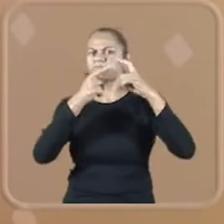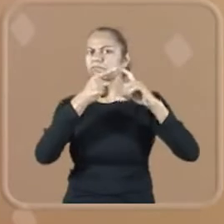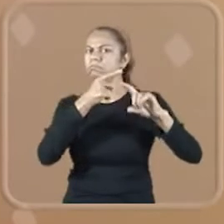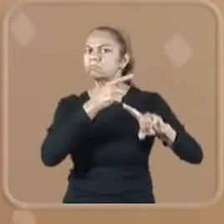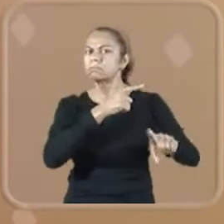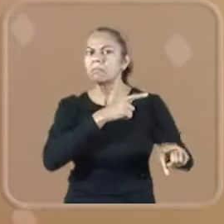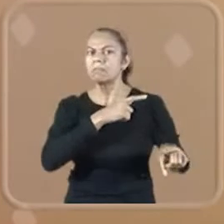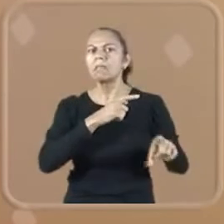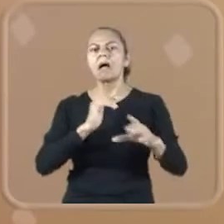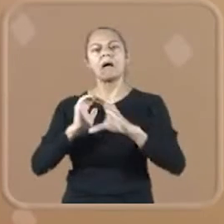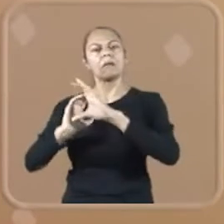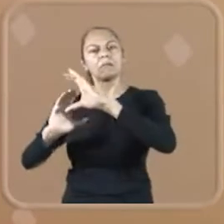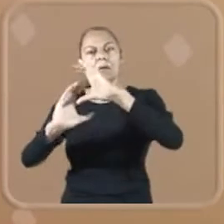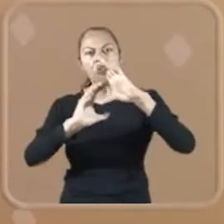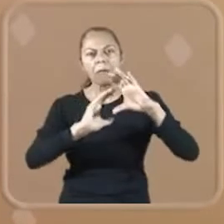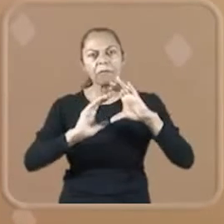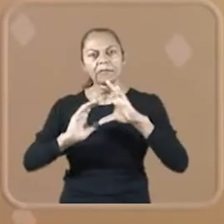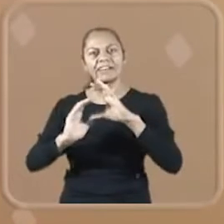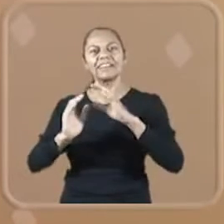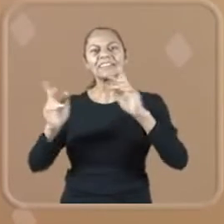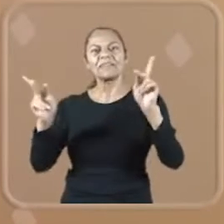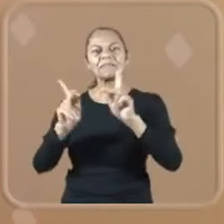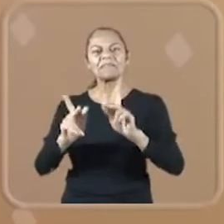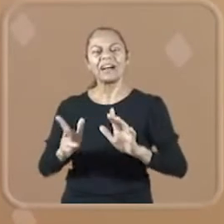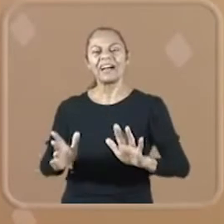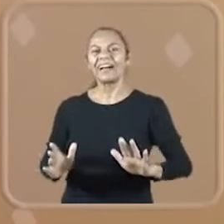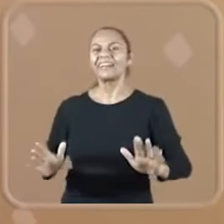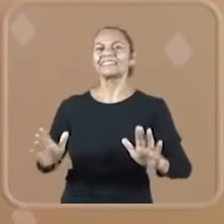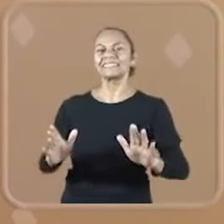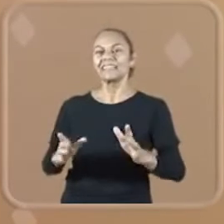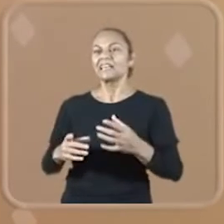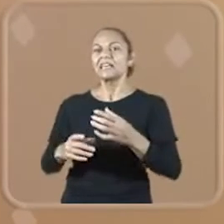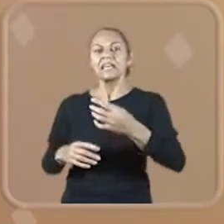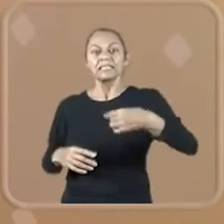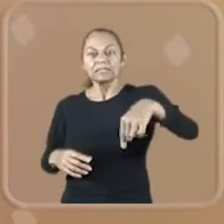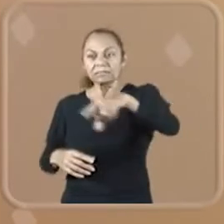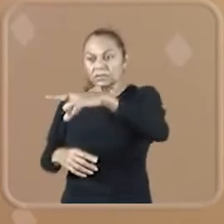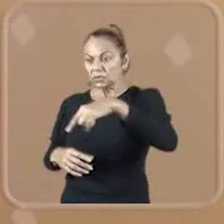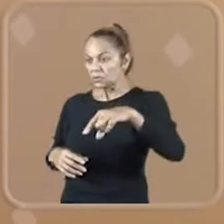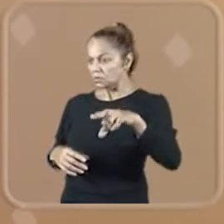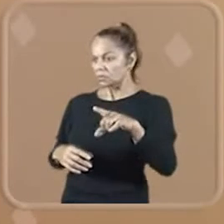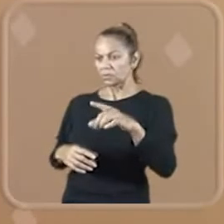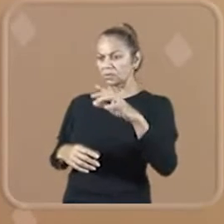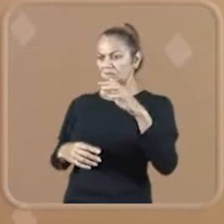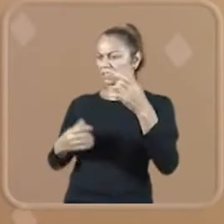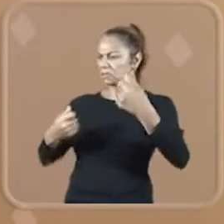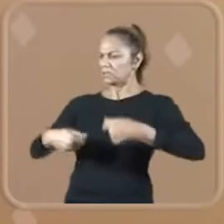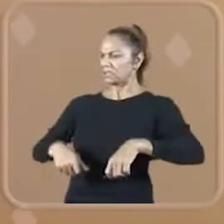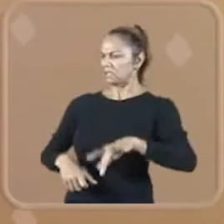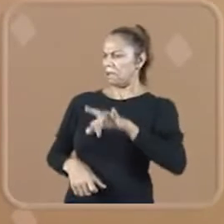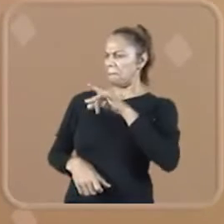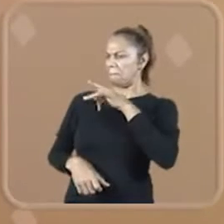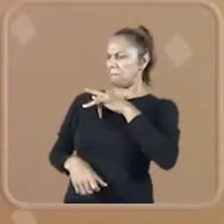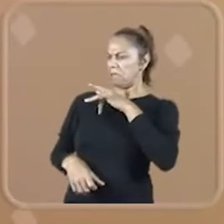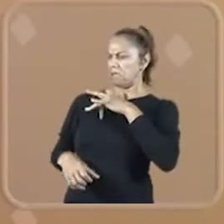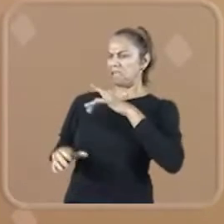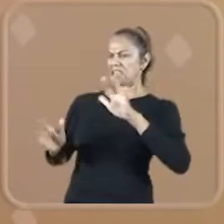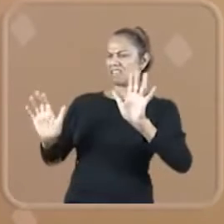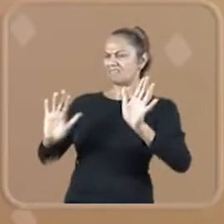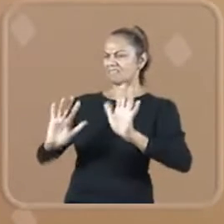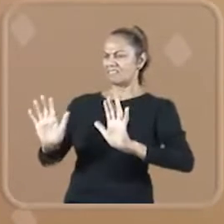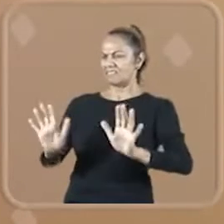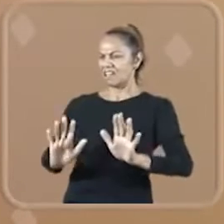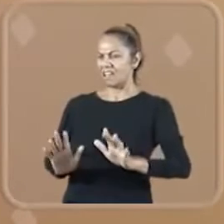restaurativa, que eles reescreveram aquilo que é da nossa ancestralidade. Então as pessoas não precisam nem ter medo de aprender. A gente se lembra do